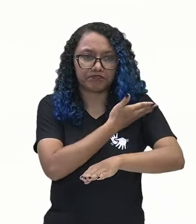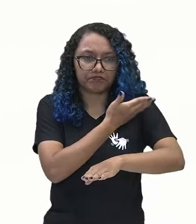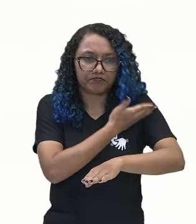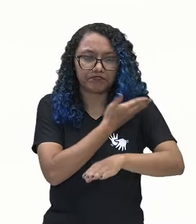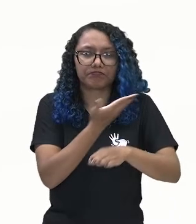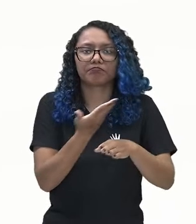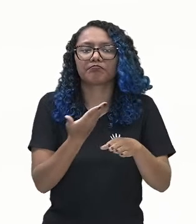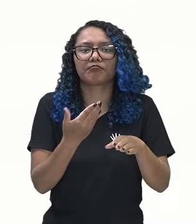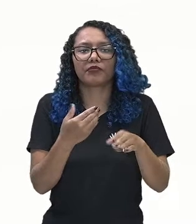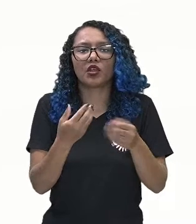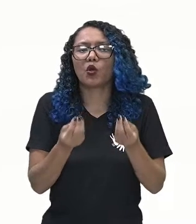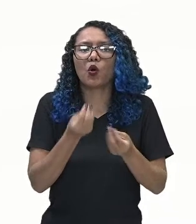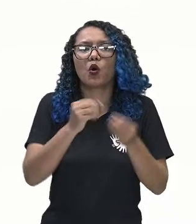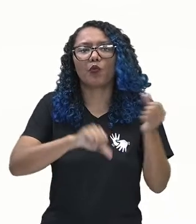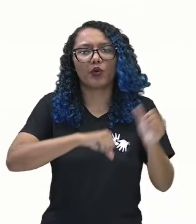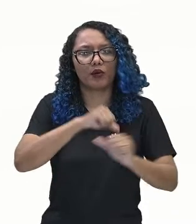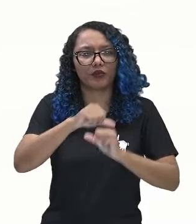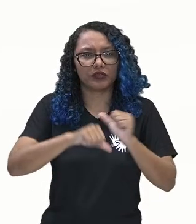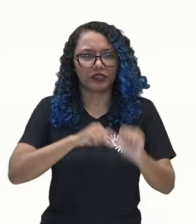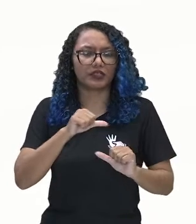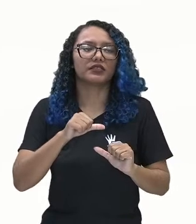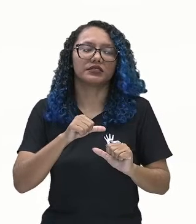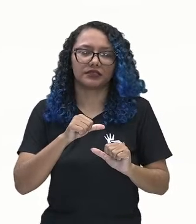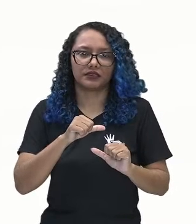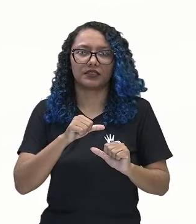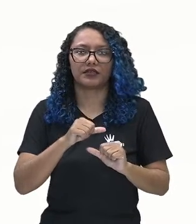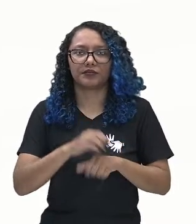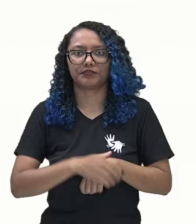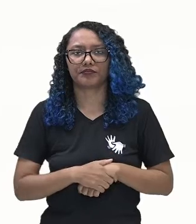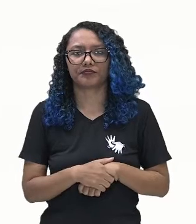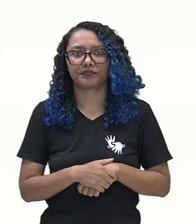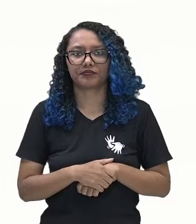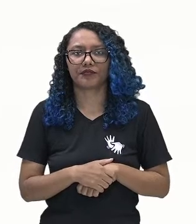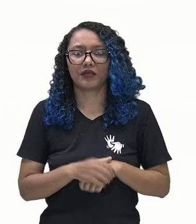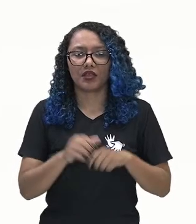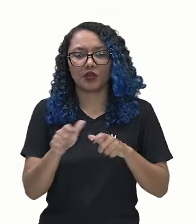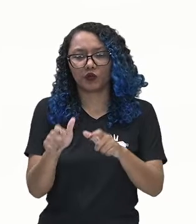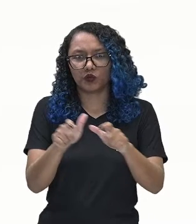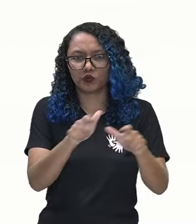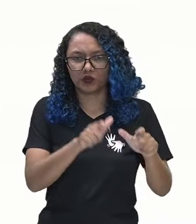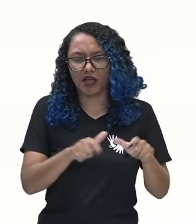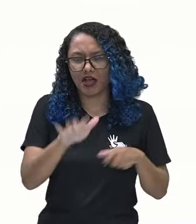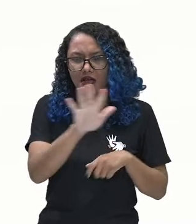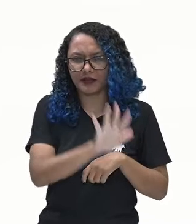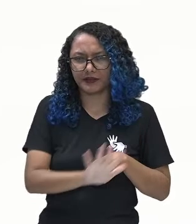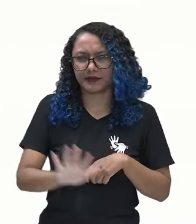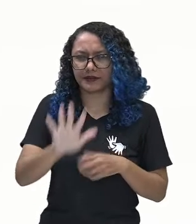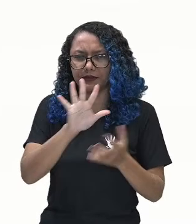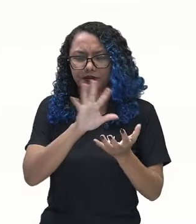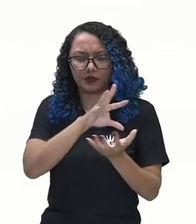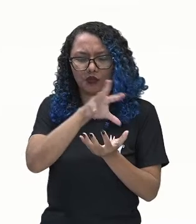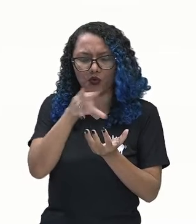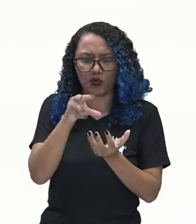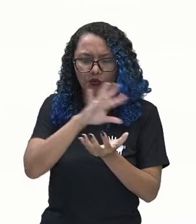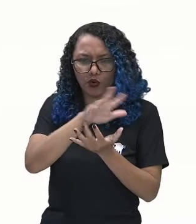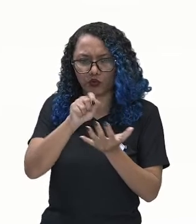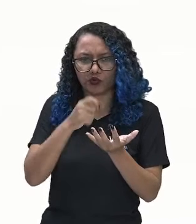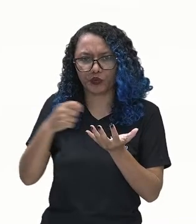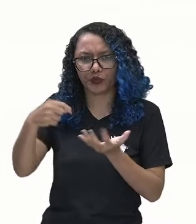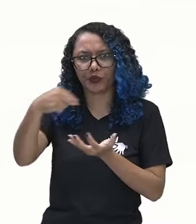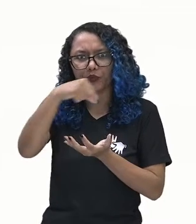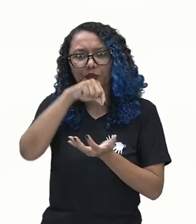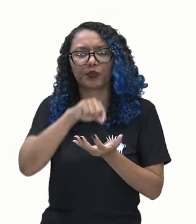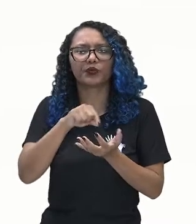as mudanças que ocorreram na paisagem, de uma forma geral, no mundo, e aí nós temos o tempo dos